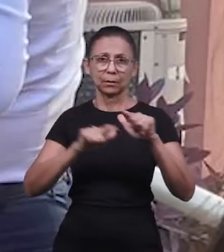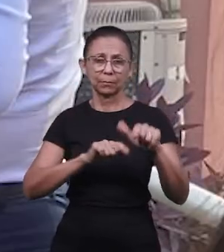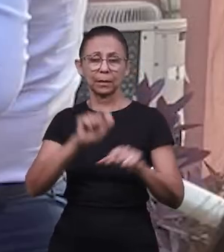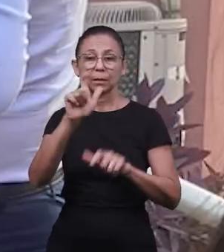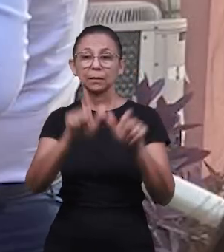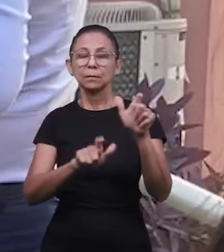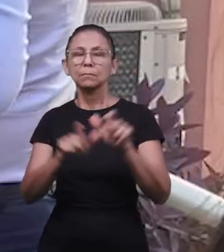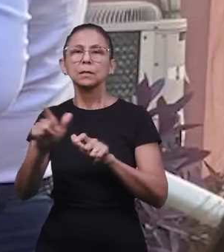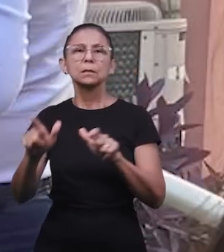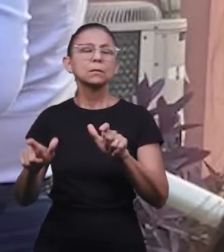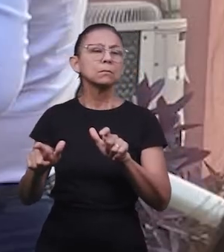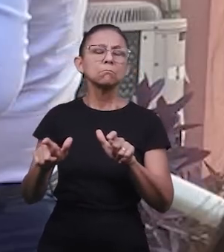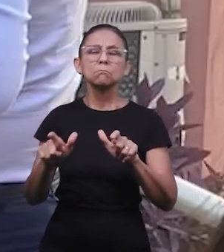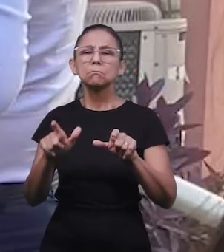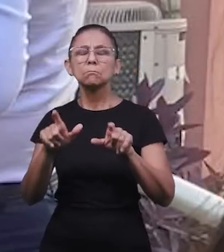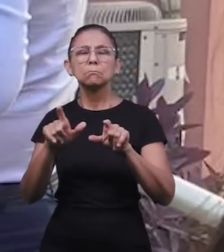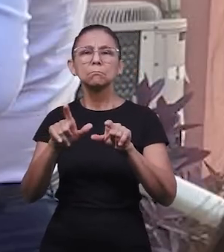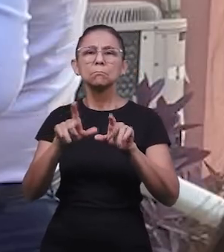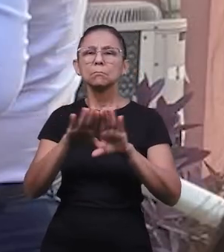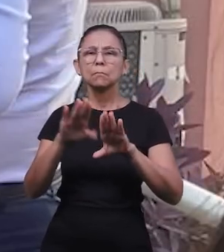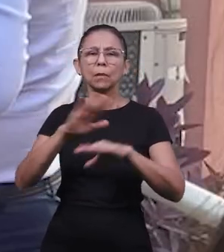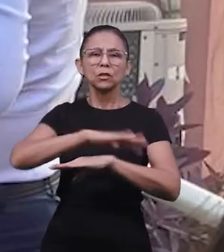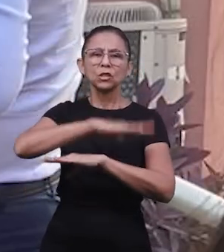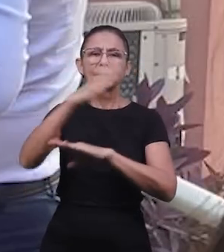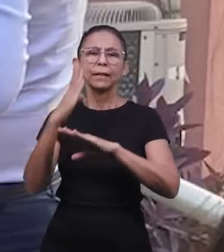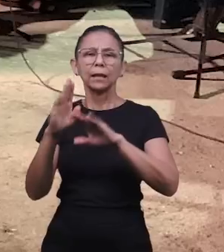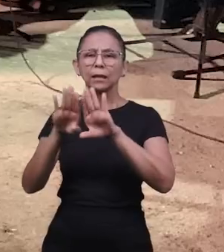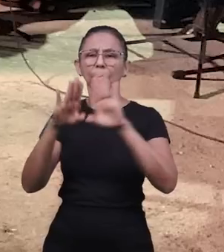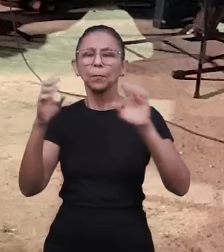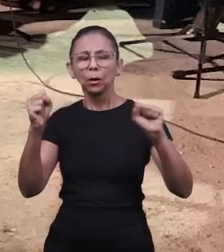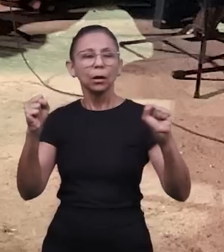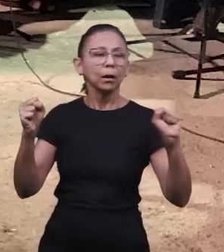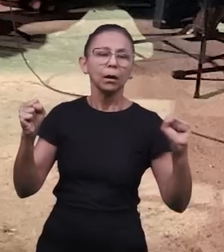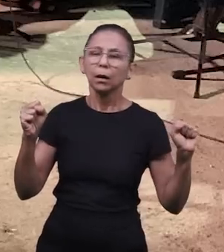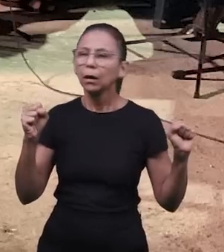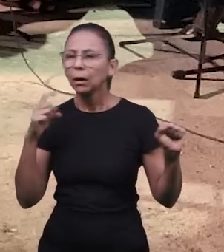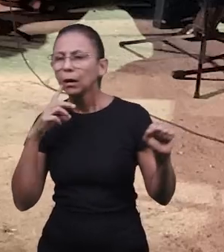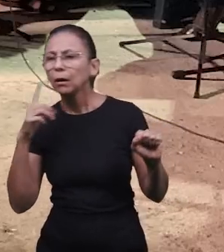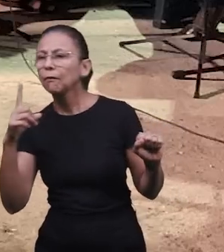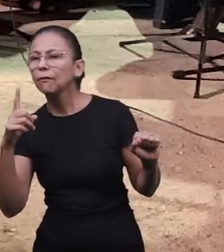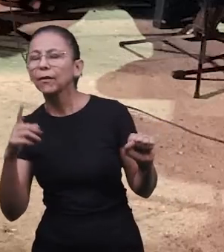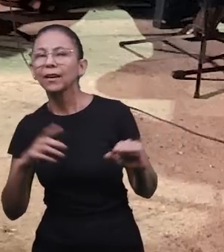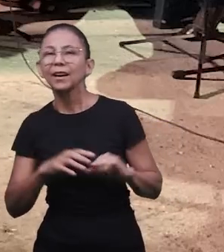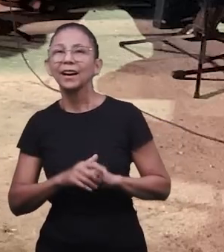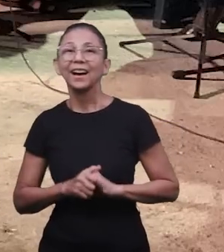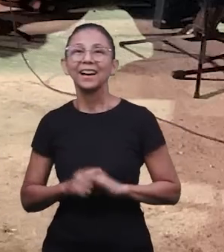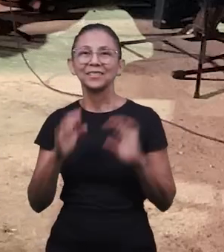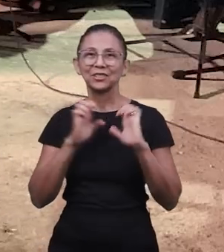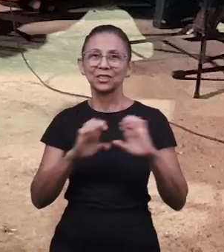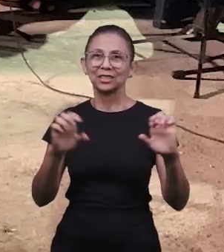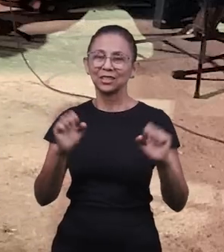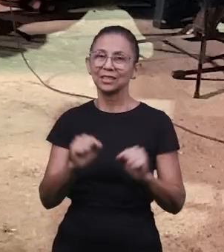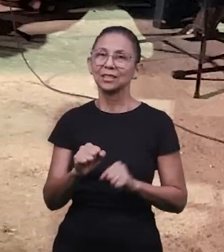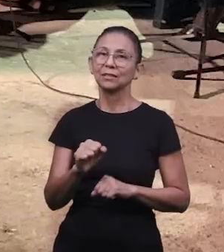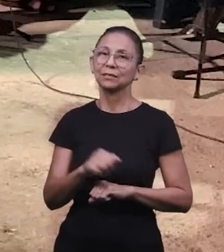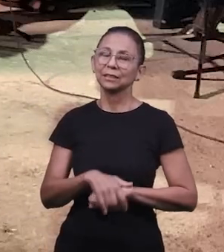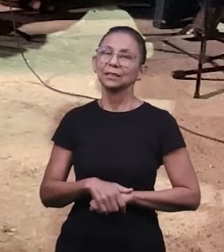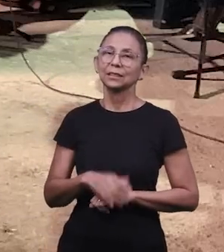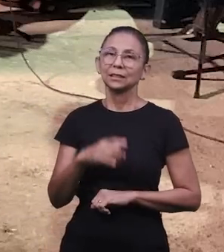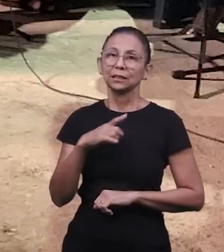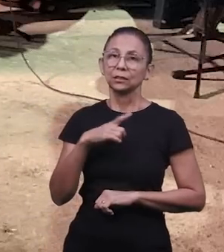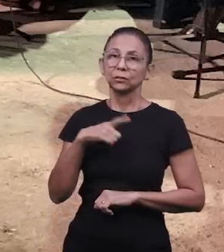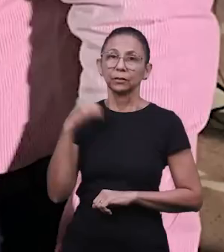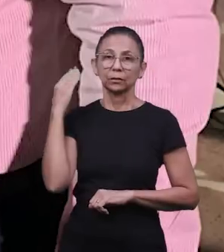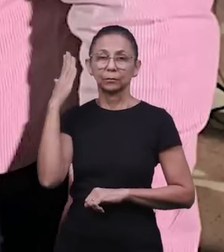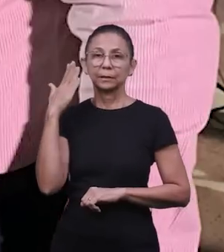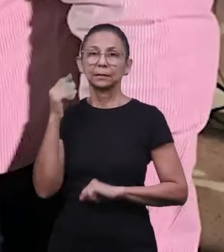eles ainda receberam uma palavra de esperança e orações. E um grupo de irmãos ainda realizou uma evangelização no centro de